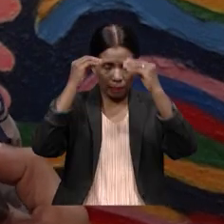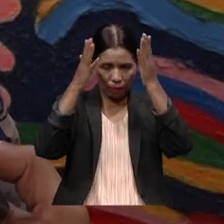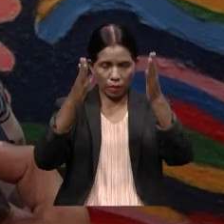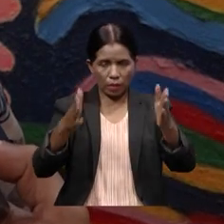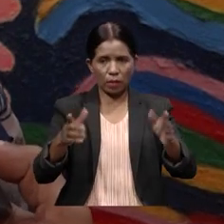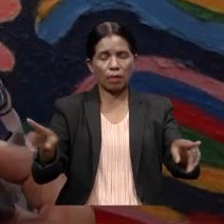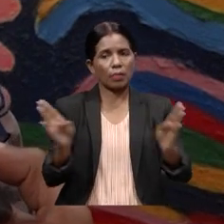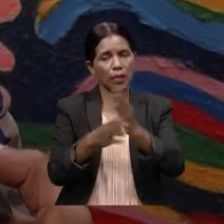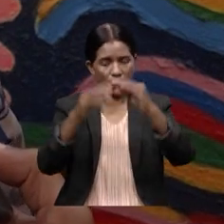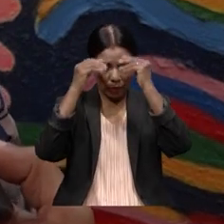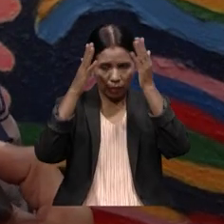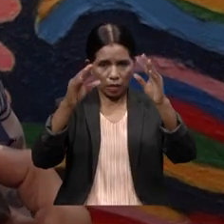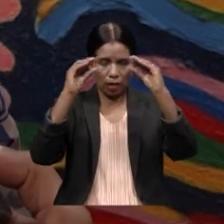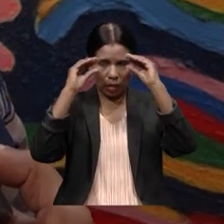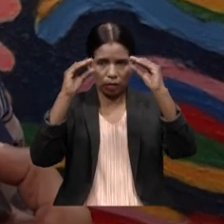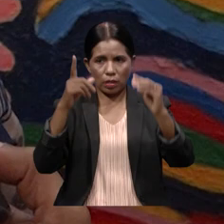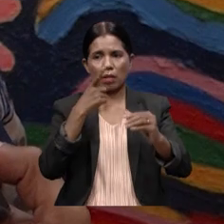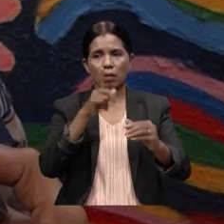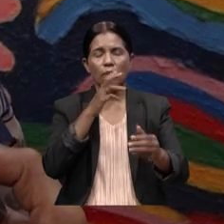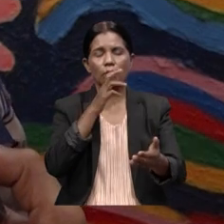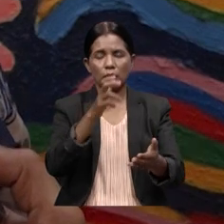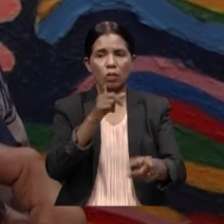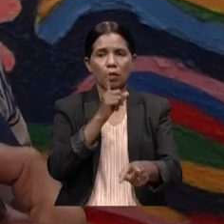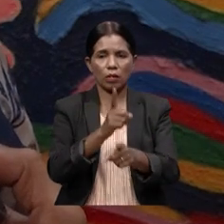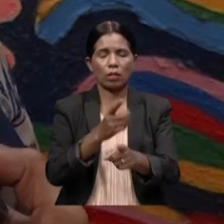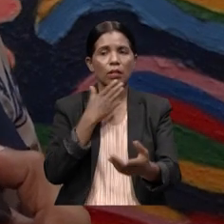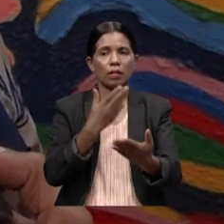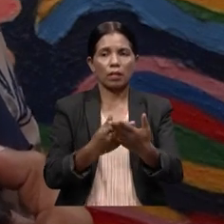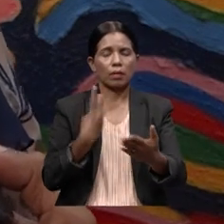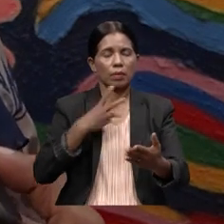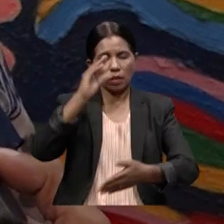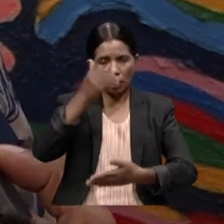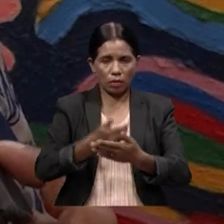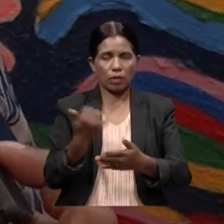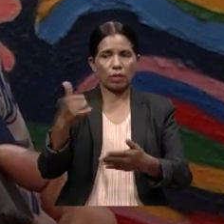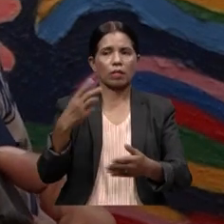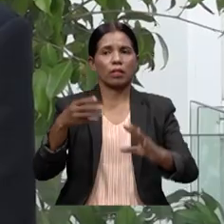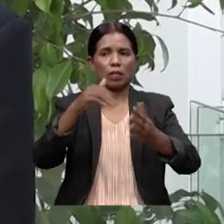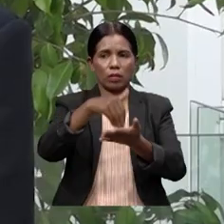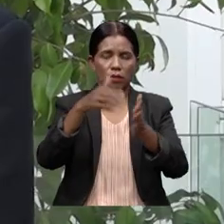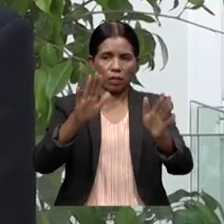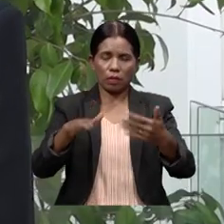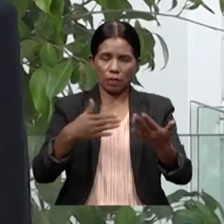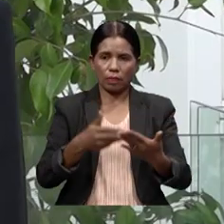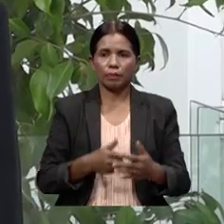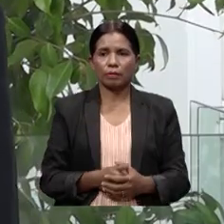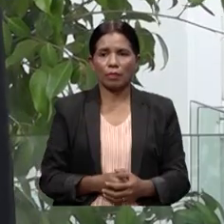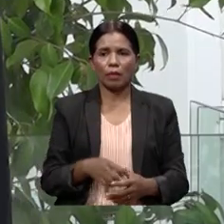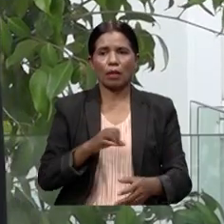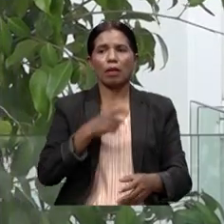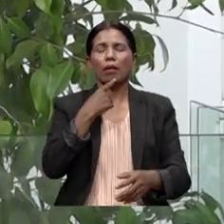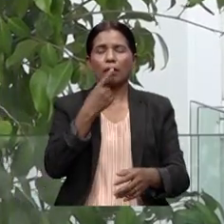sai professor, né, bem, a hanor em língua portuguesa, rololos, e dia que vai ter um ano, será, e ter estudantes. Hoje eu